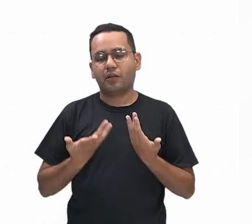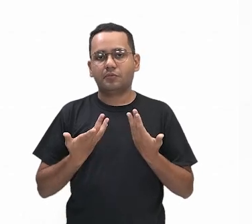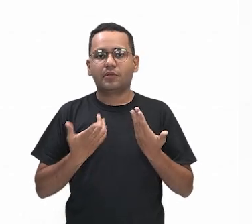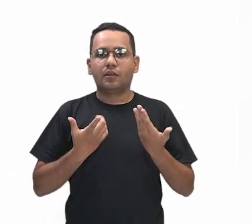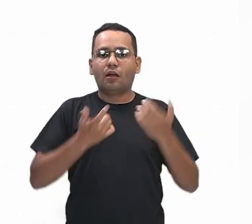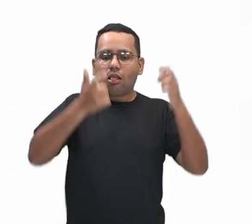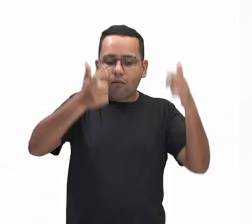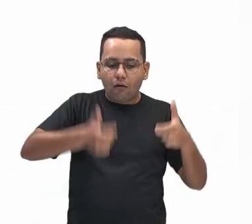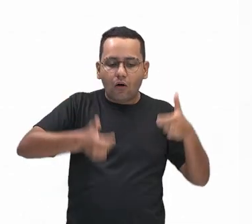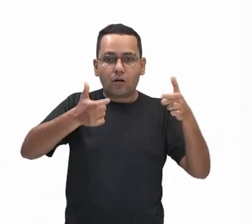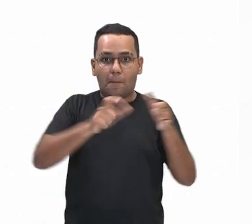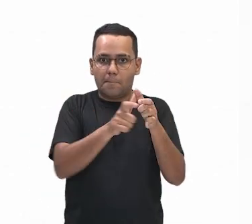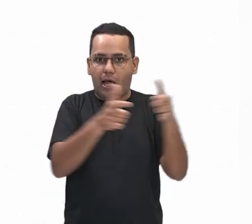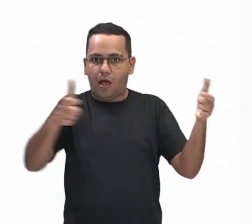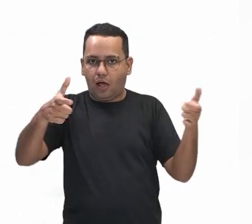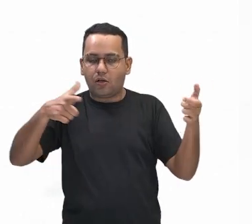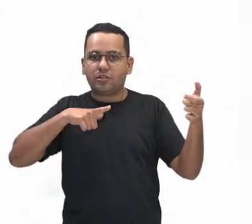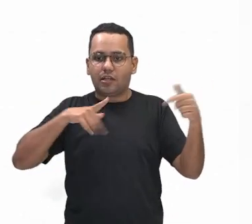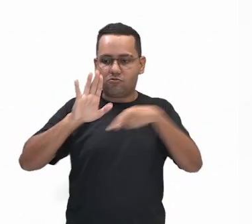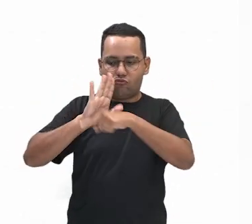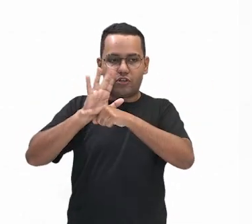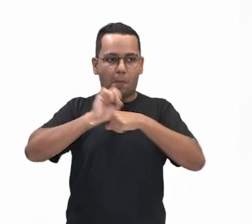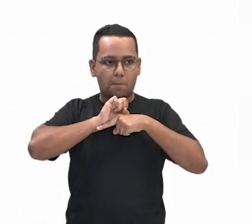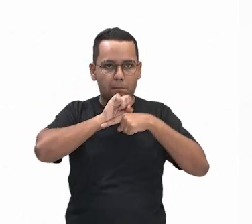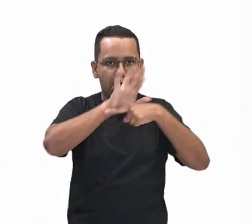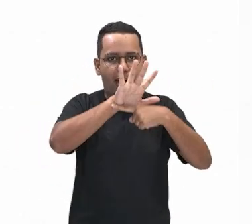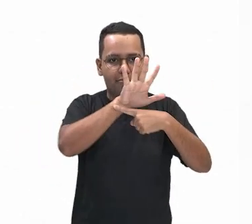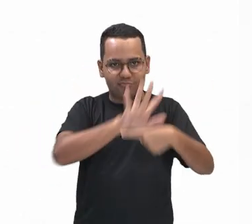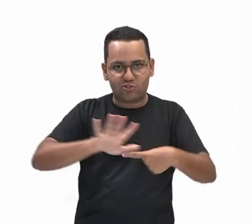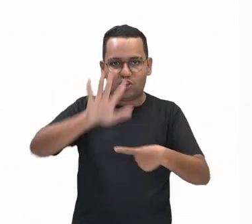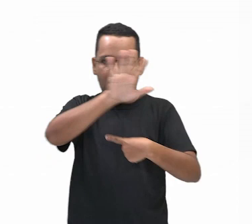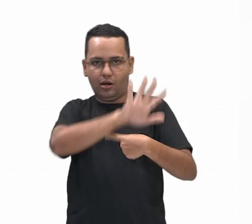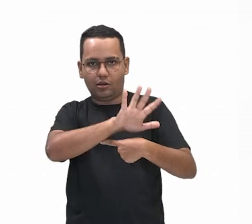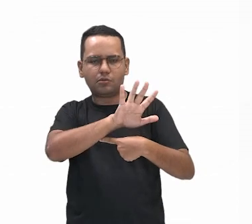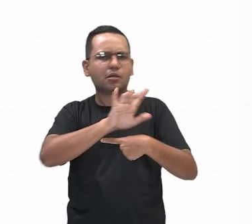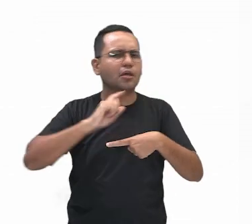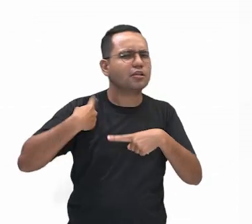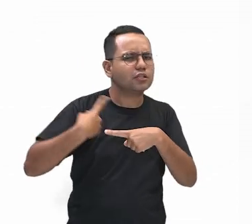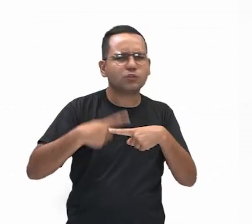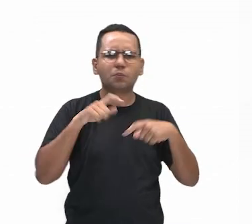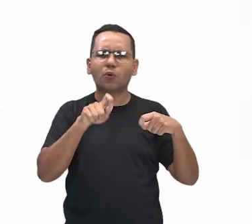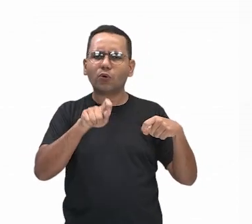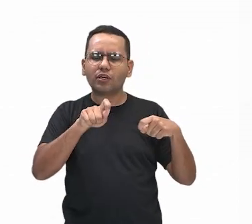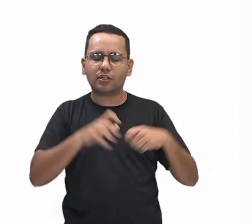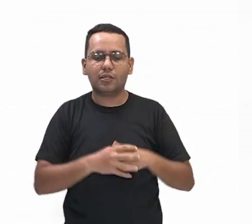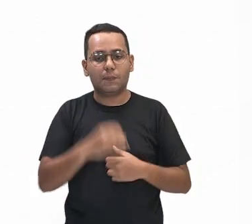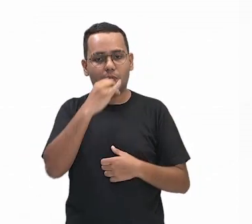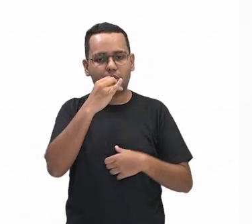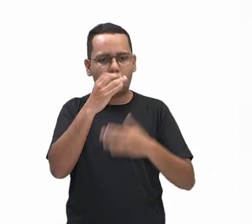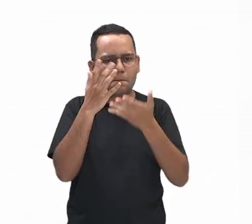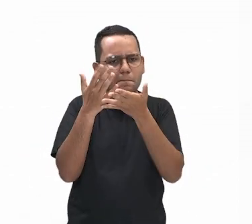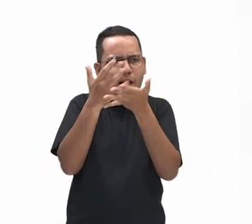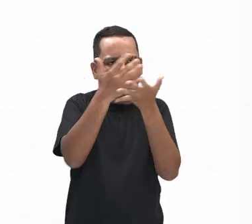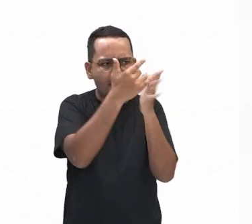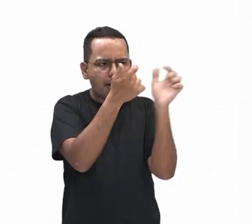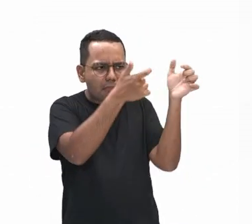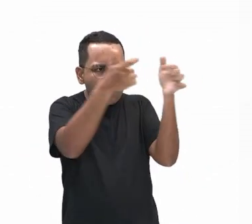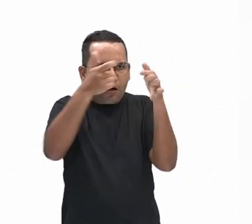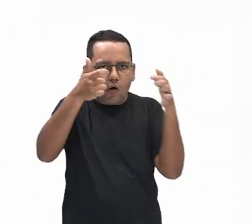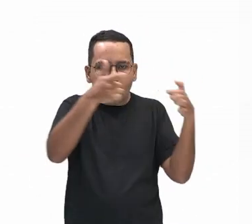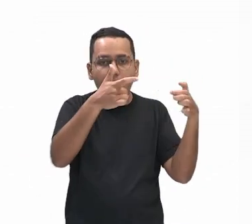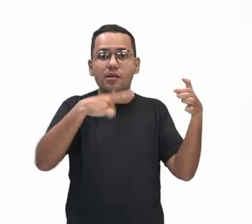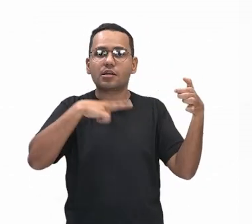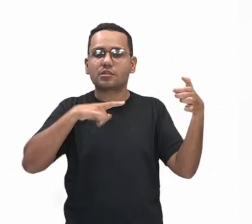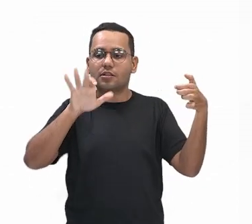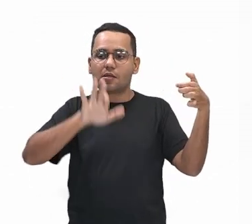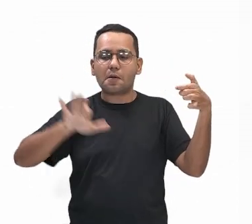escolhidas. Consiste no mapeamento do lugar e na projeção de imagens pensadas